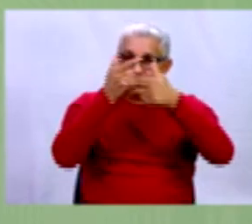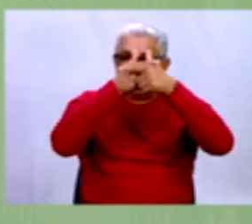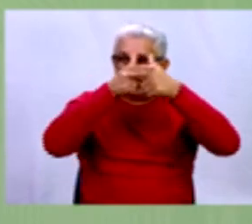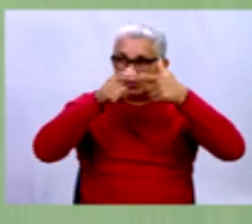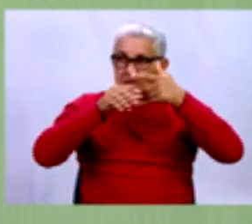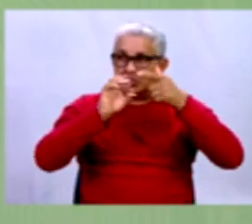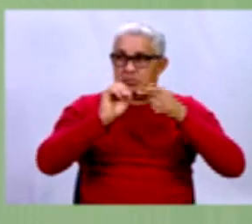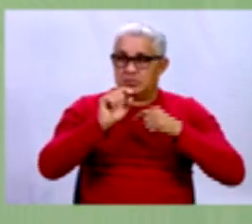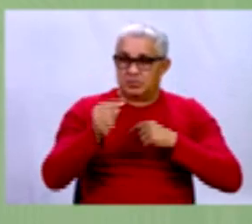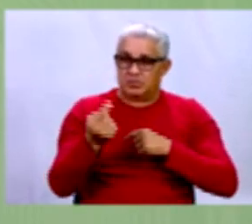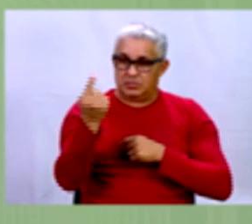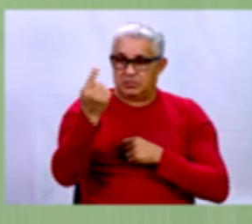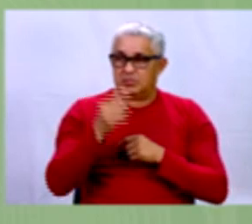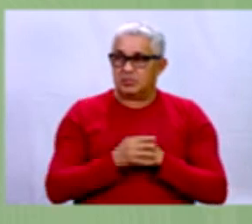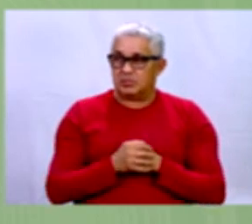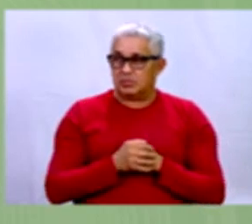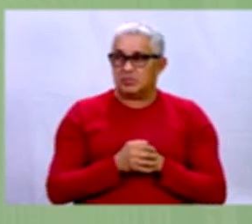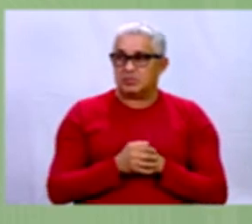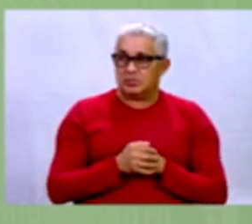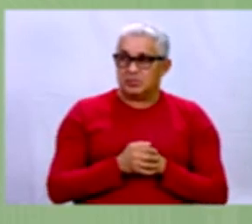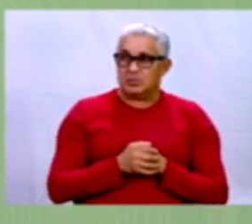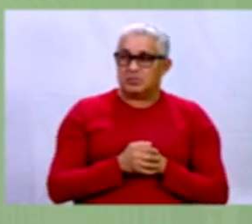divididos por 0,1.